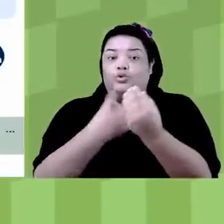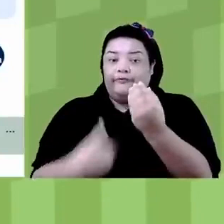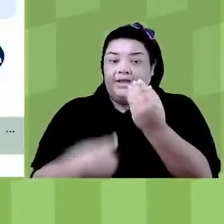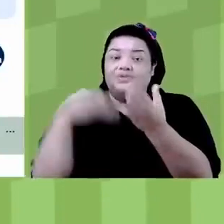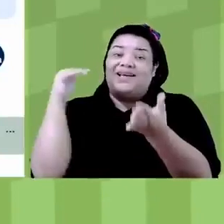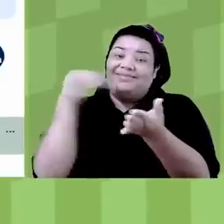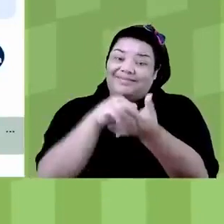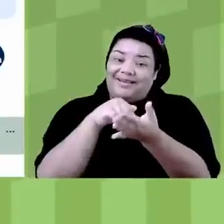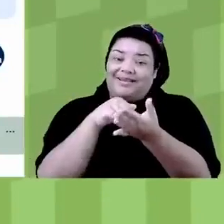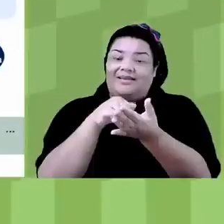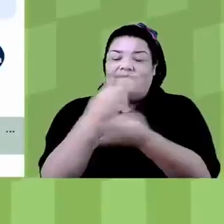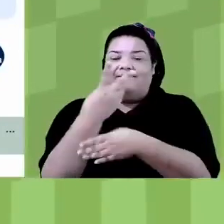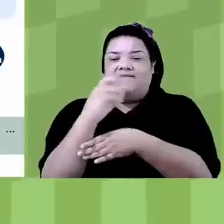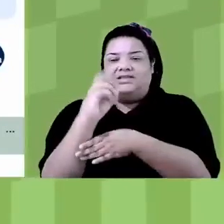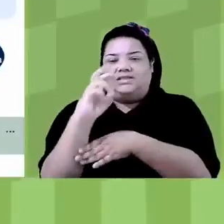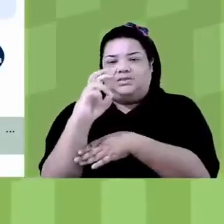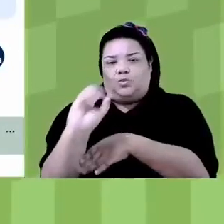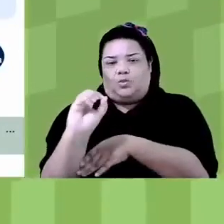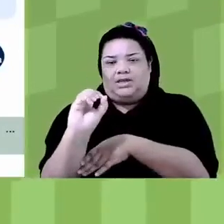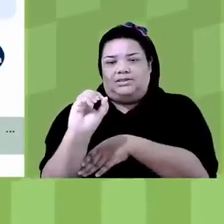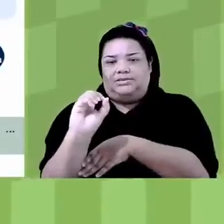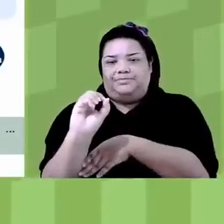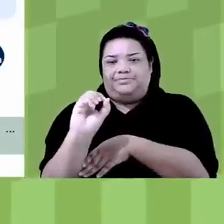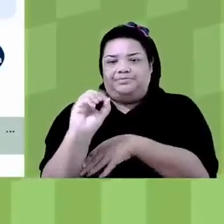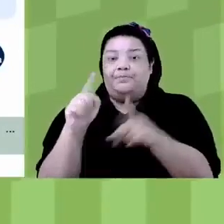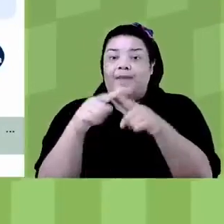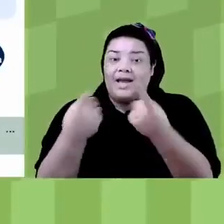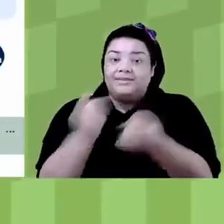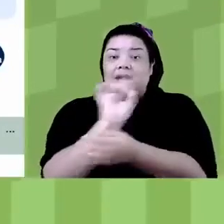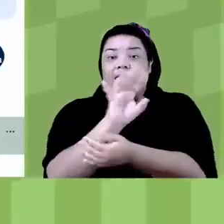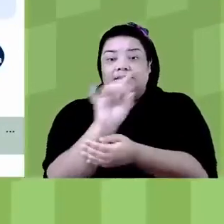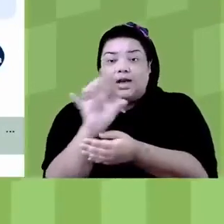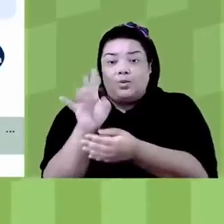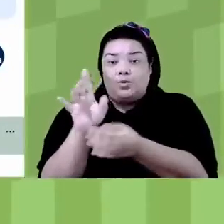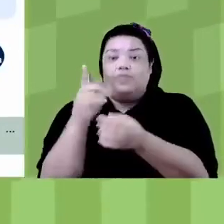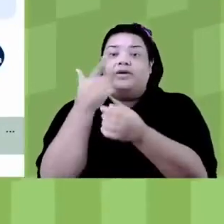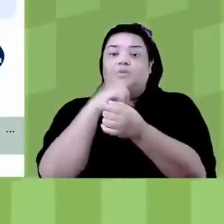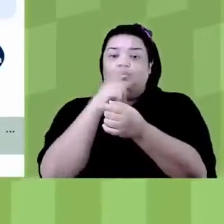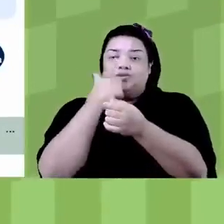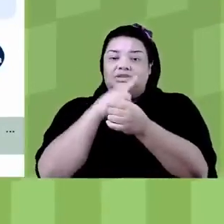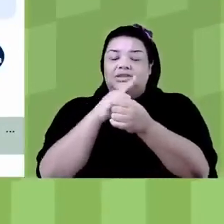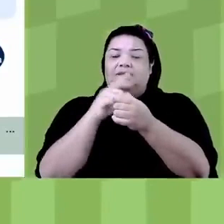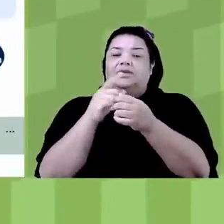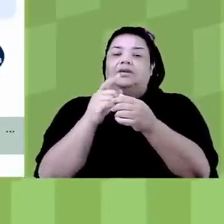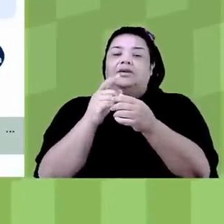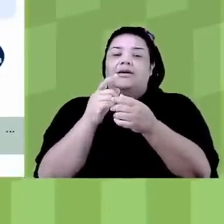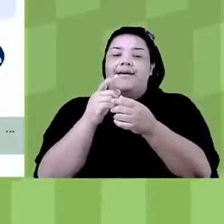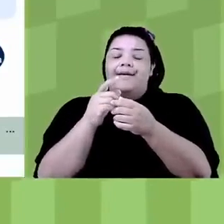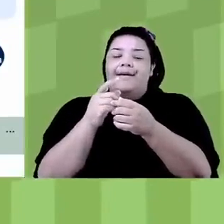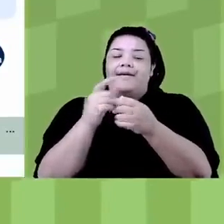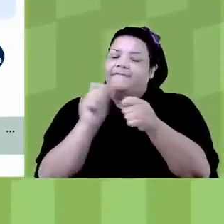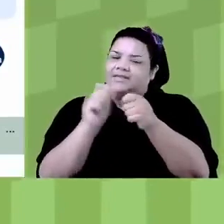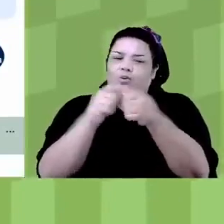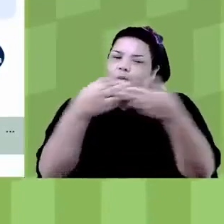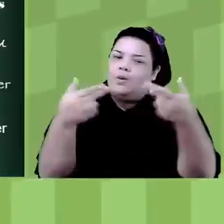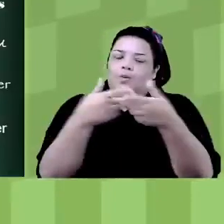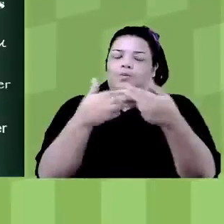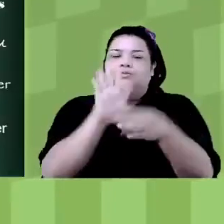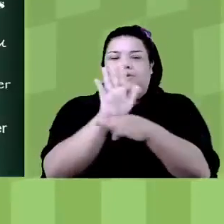2050, mas cada um vai promover o avanço e a melhoria que seja necessário a partir deste